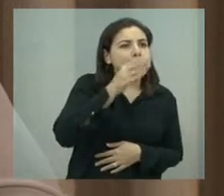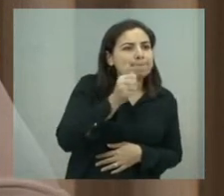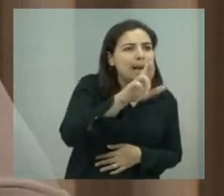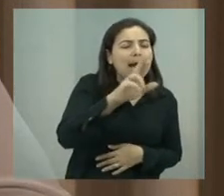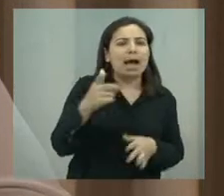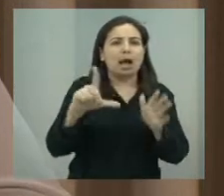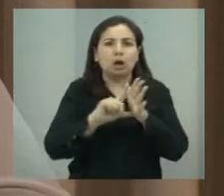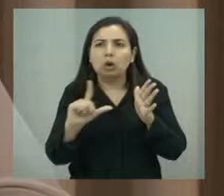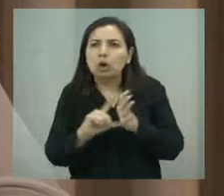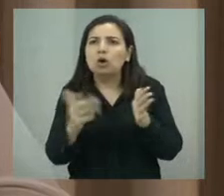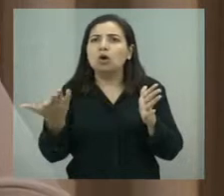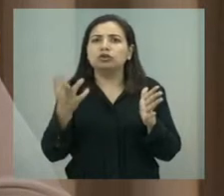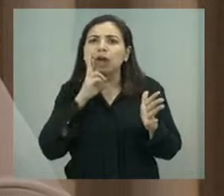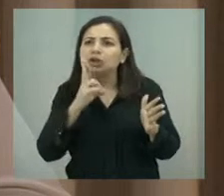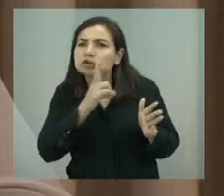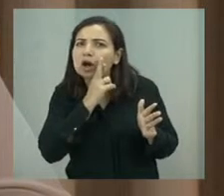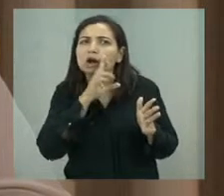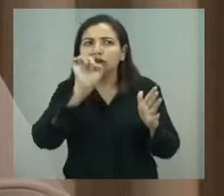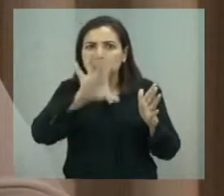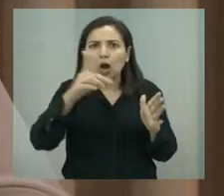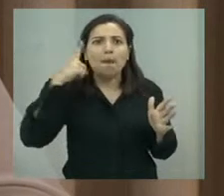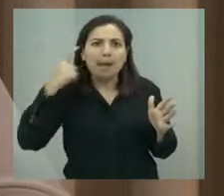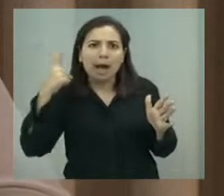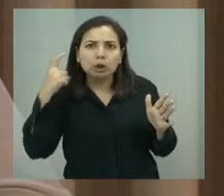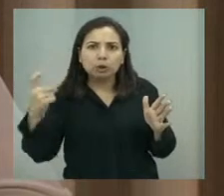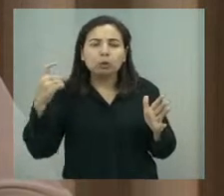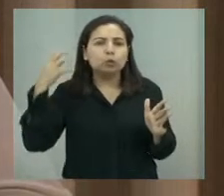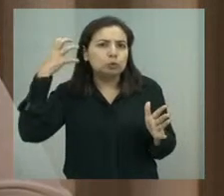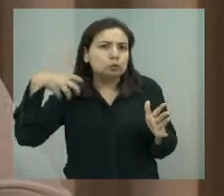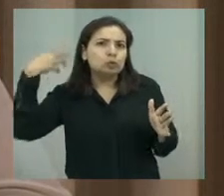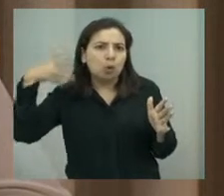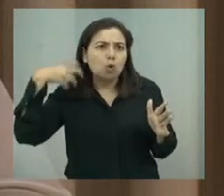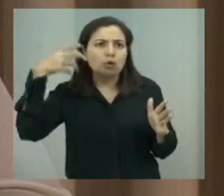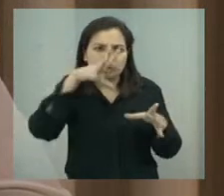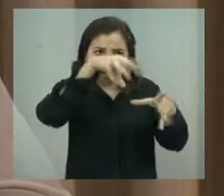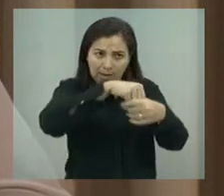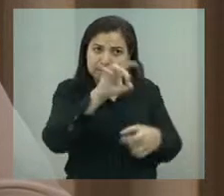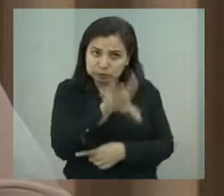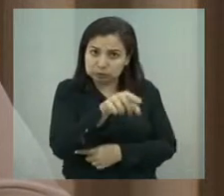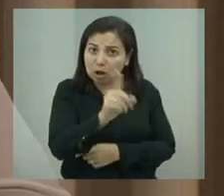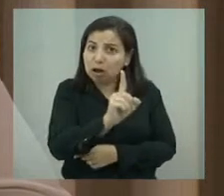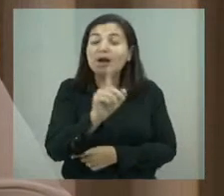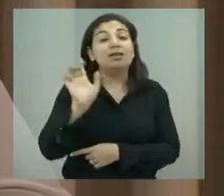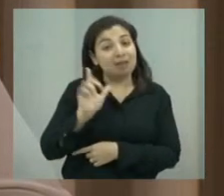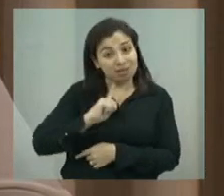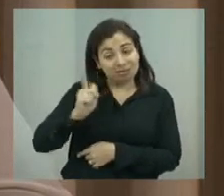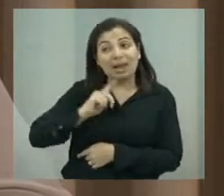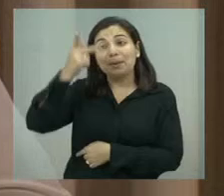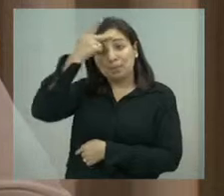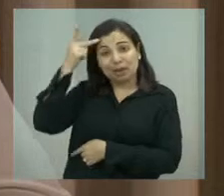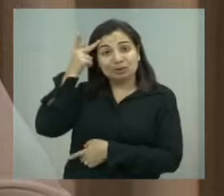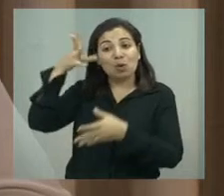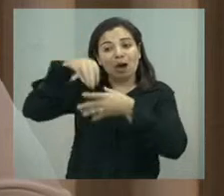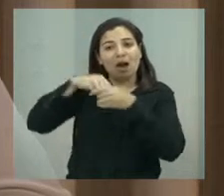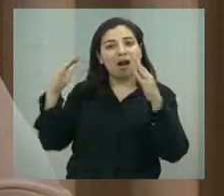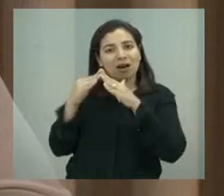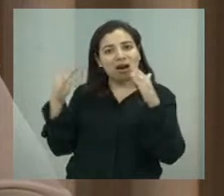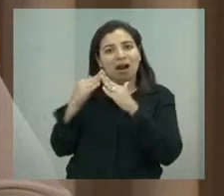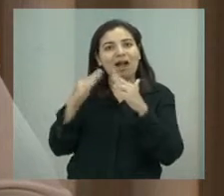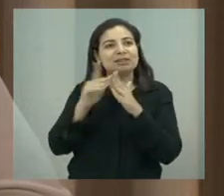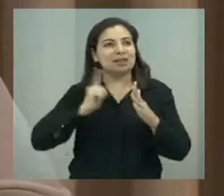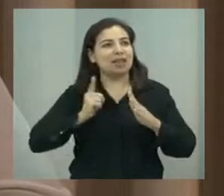também muitas vezes a própria pessoa, né, na sua residência também faz o uso abusivo, né, do